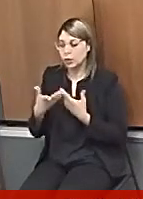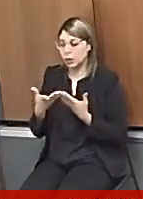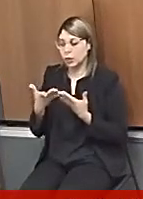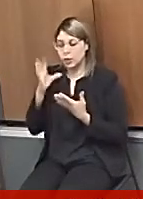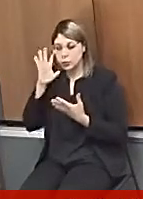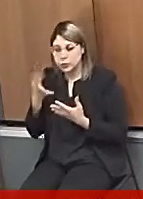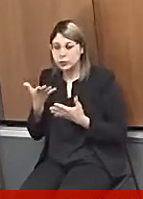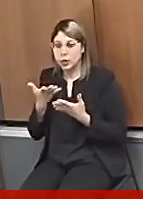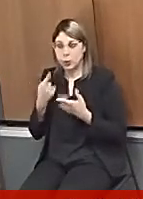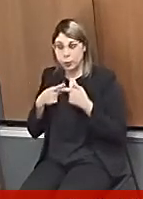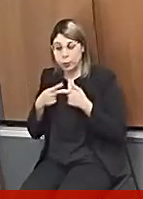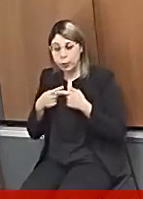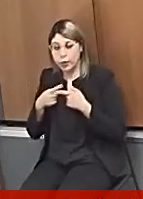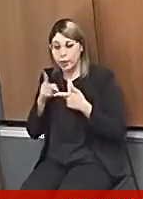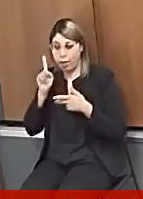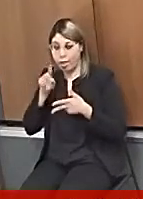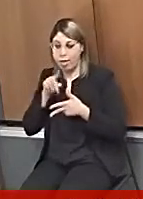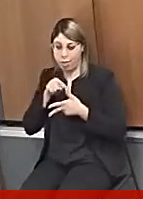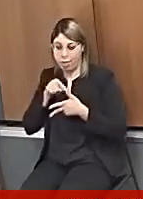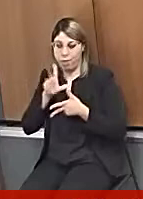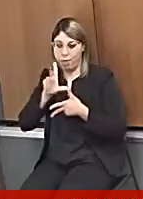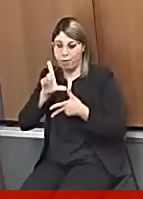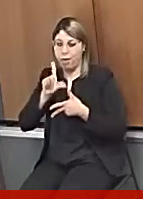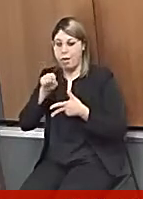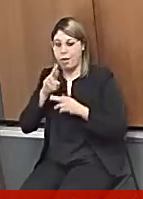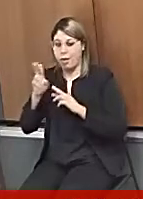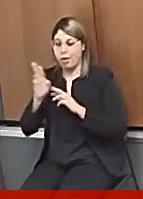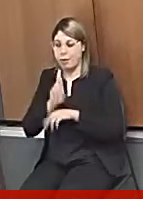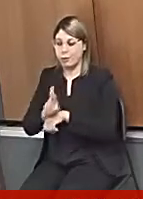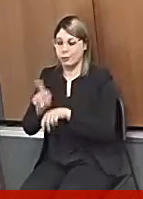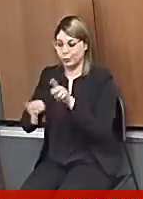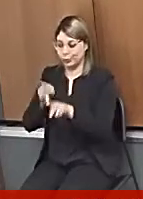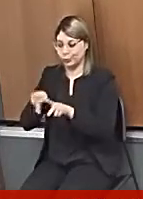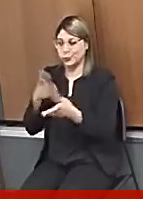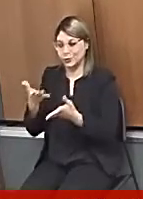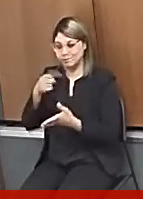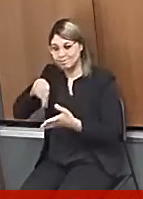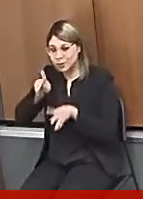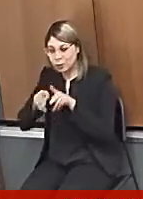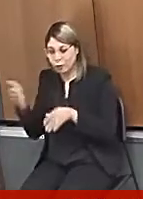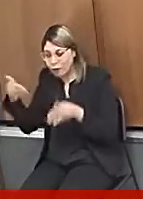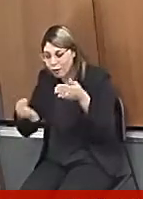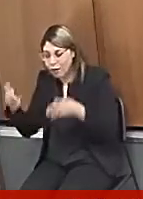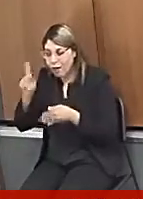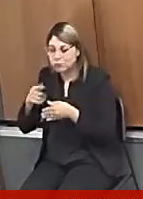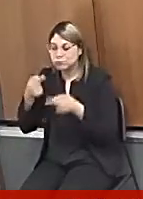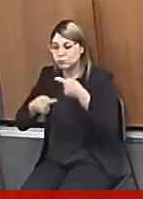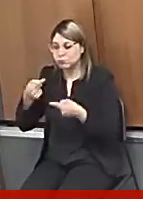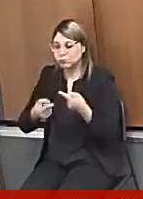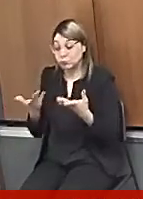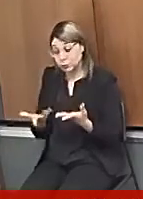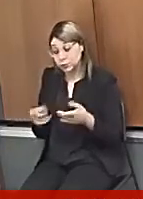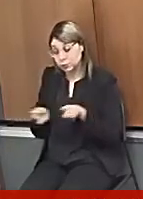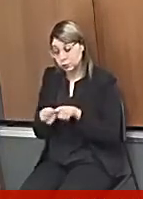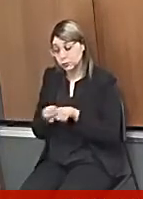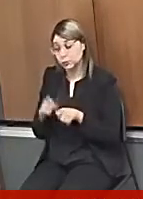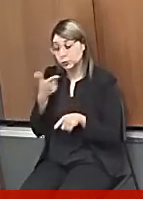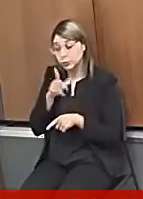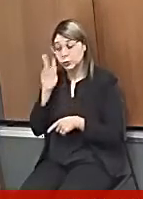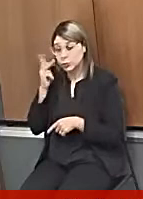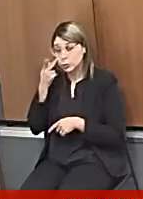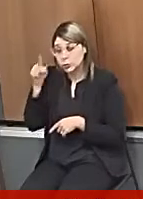que está decidindo aqui então é pra no sentido de de melhorar e e ao reconhecimento dessa vulnerabilidade